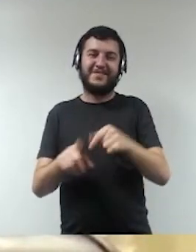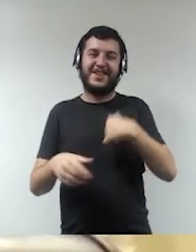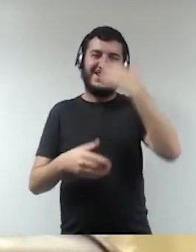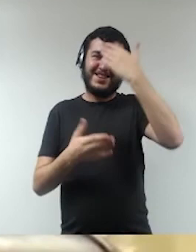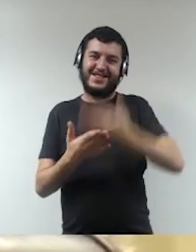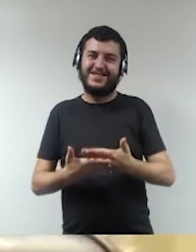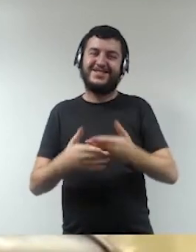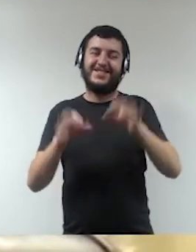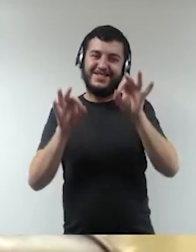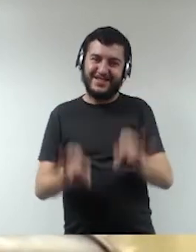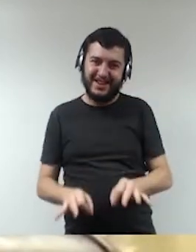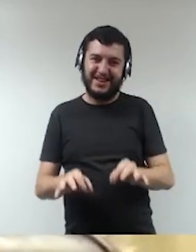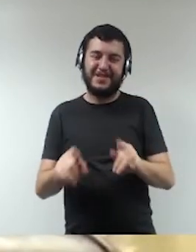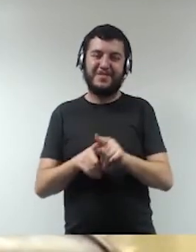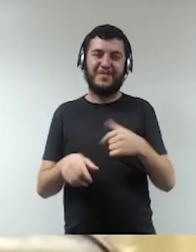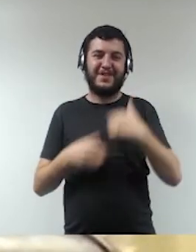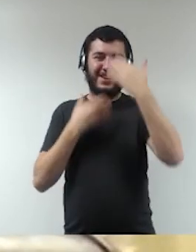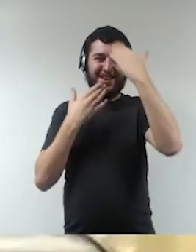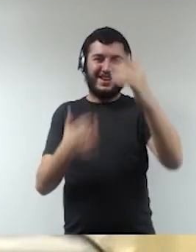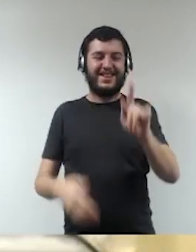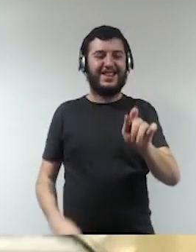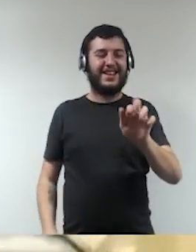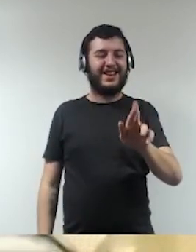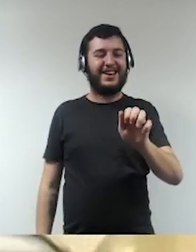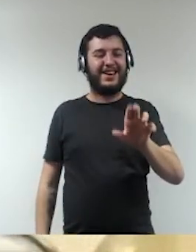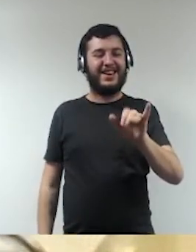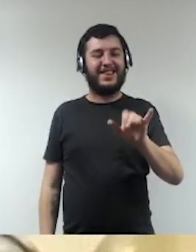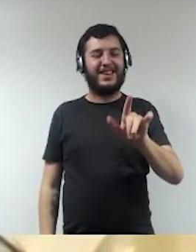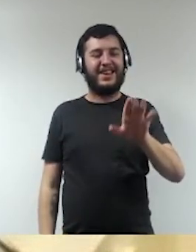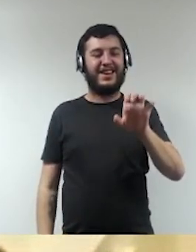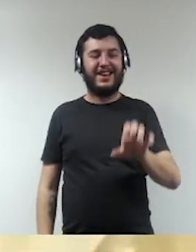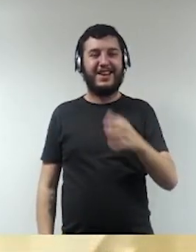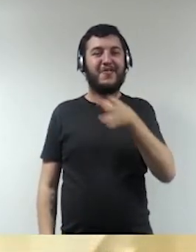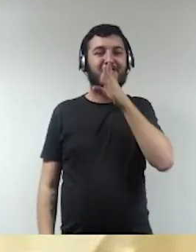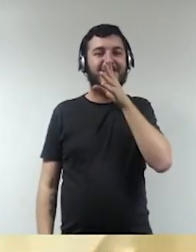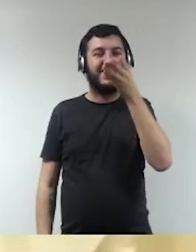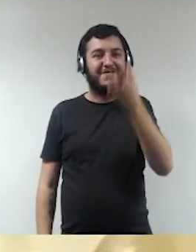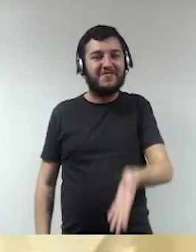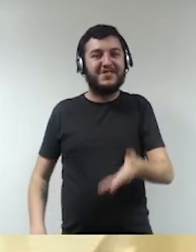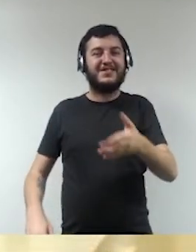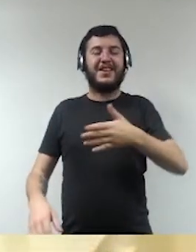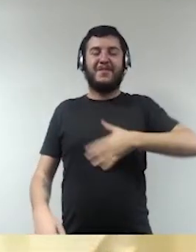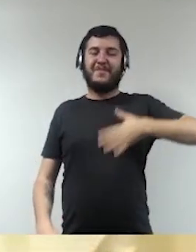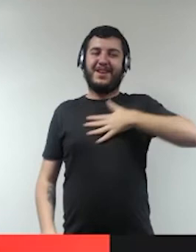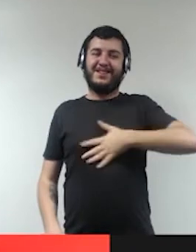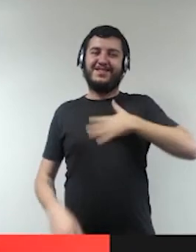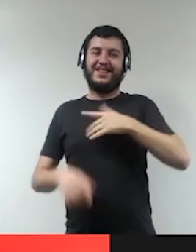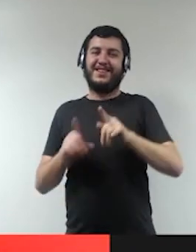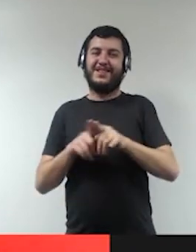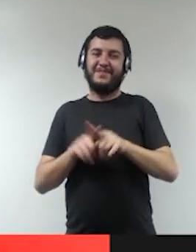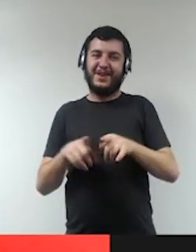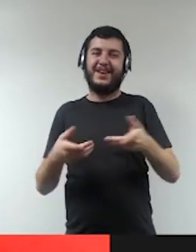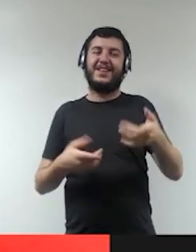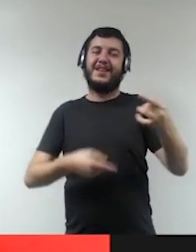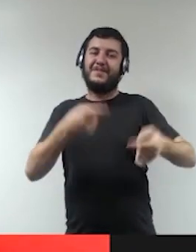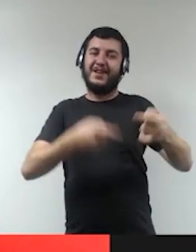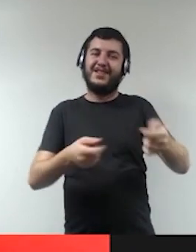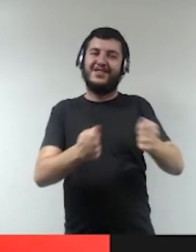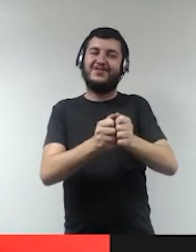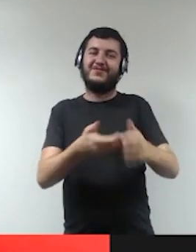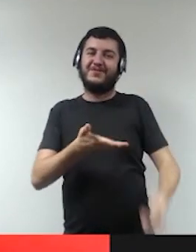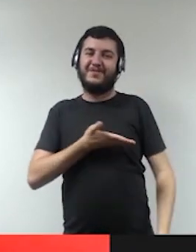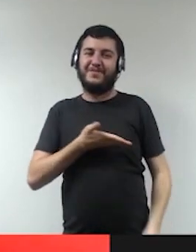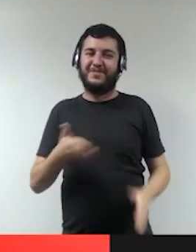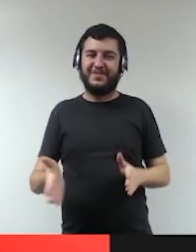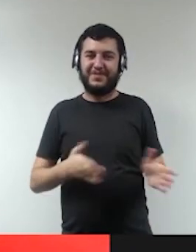Graciele. Sempre foi um prazer conhecê-la e um prazer dividir esse painel com os meus colegas tão queridos. Eu que agradeço, doutora Samanta. Muito obrigada